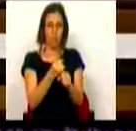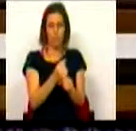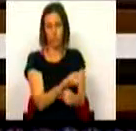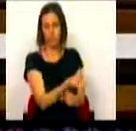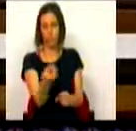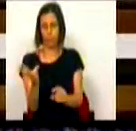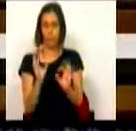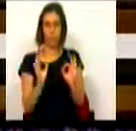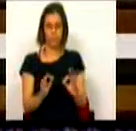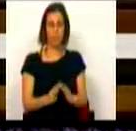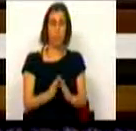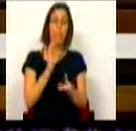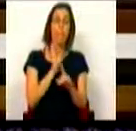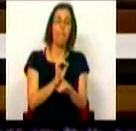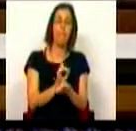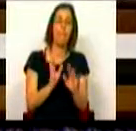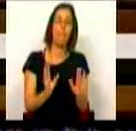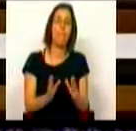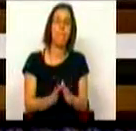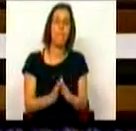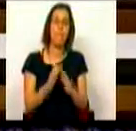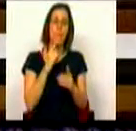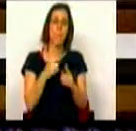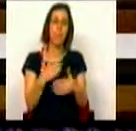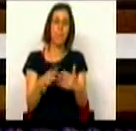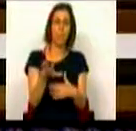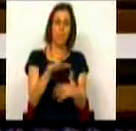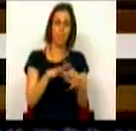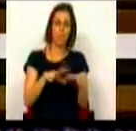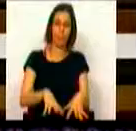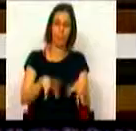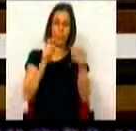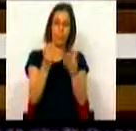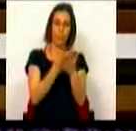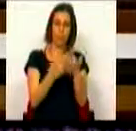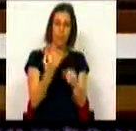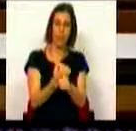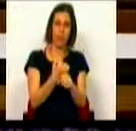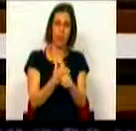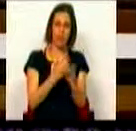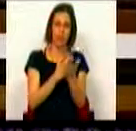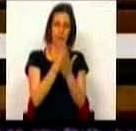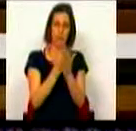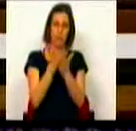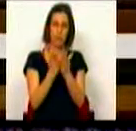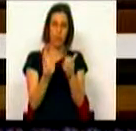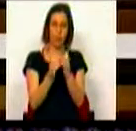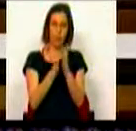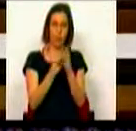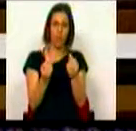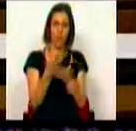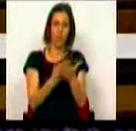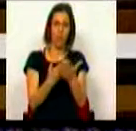trabalho. Ainda que a dinâmica de crescimento de emprego seja transversal a toda a